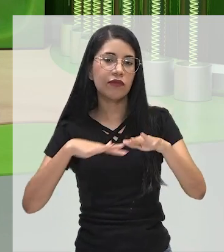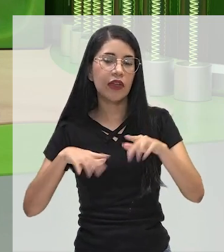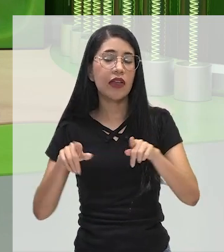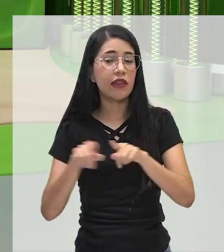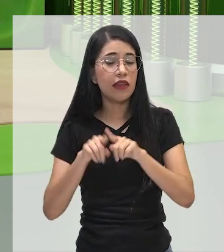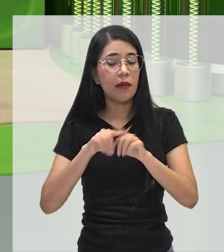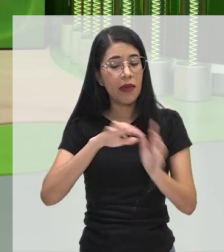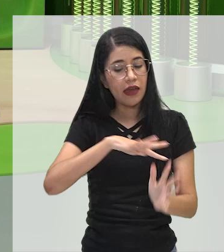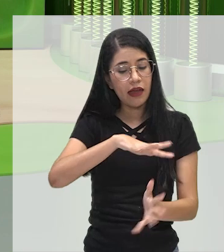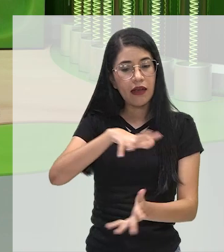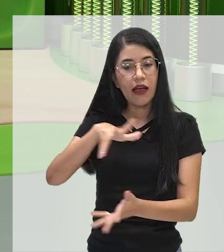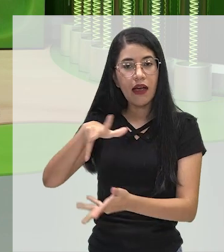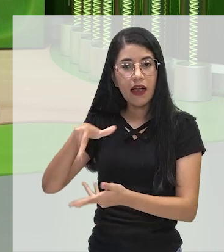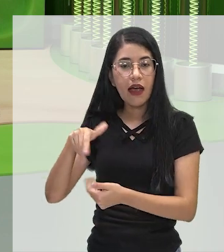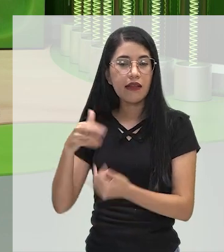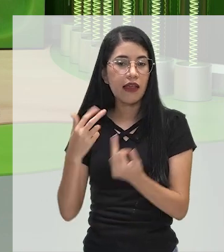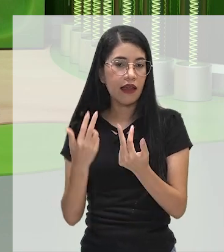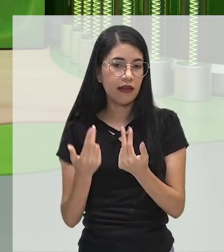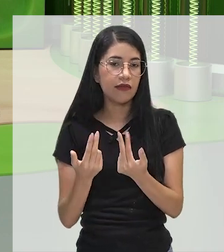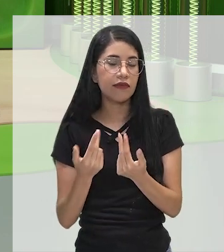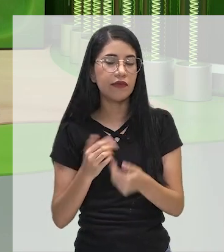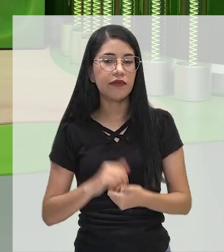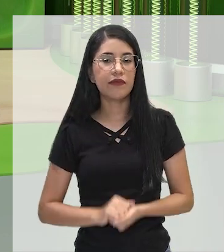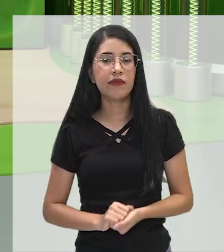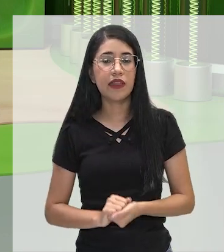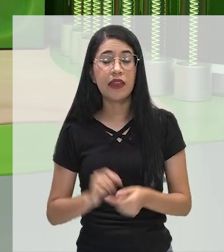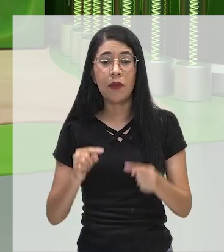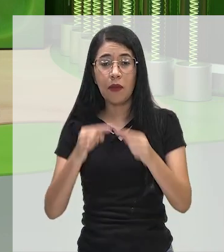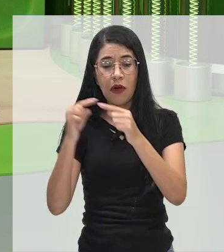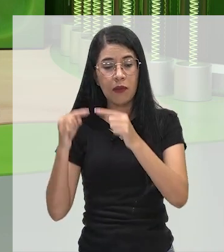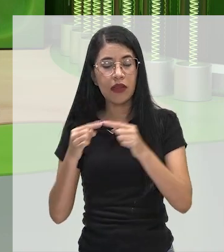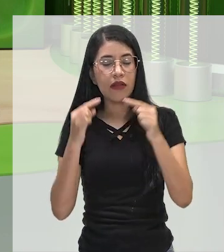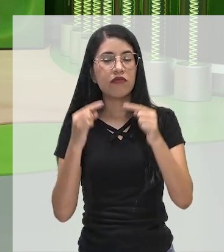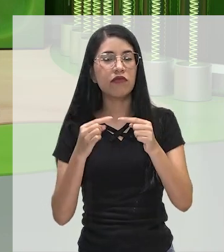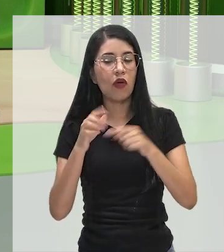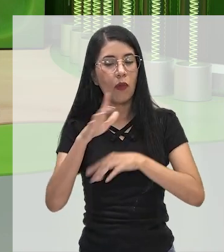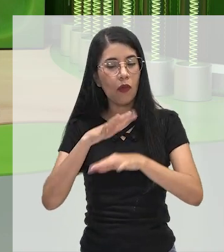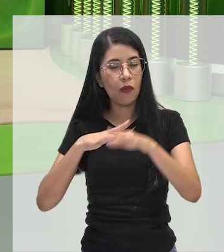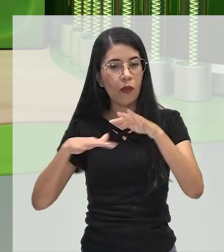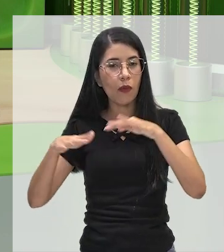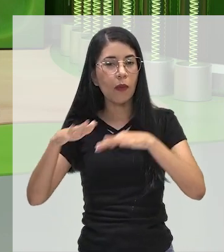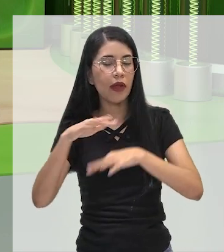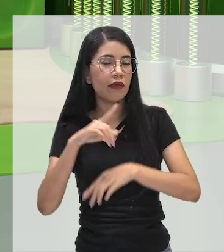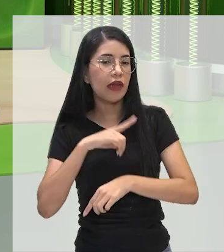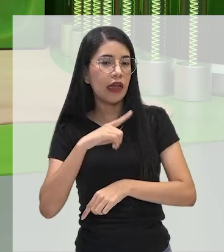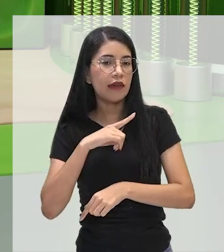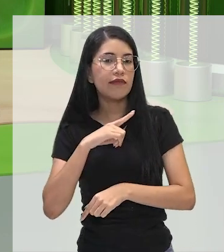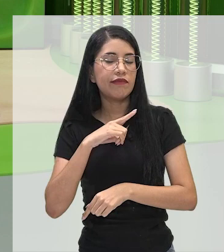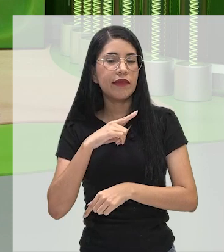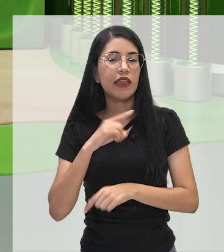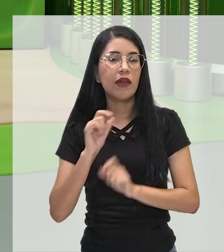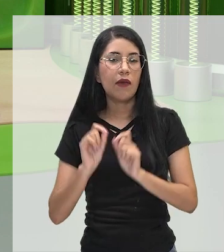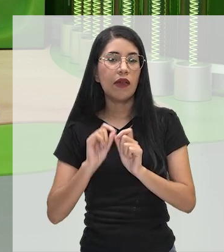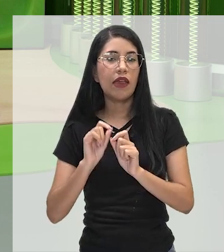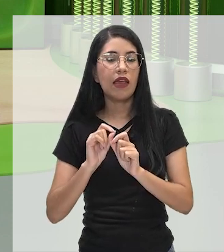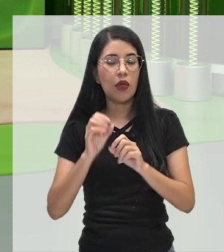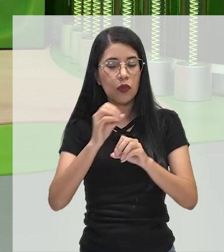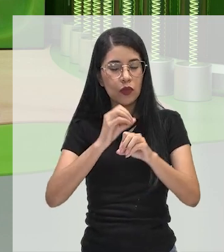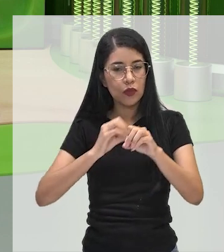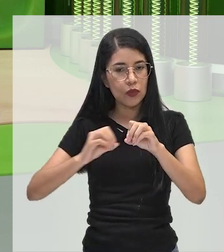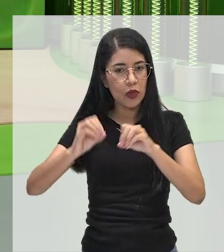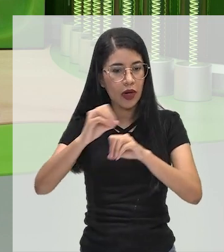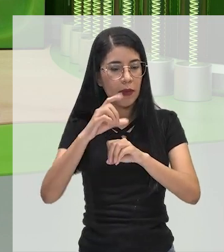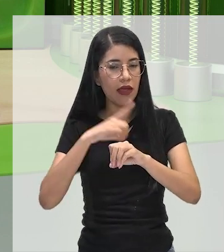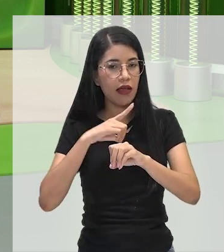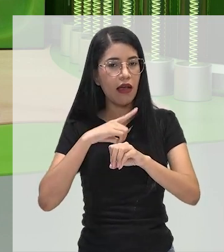como a Terra também realiza, tá bom? Então, de acordo com esses movimentos ali que esses astros vão estar realizando, nesse sistema aí que a gente